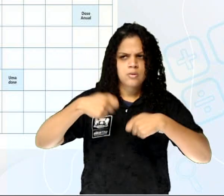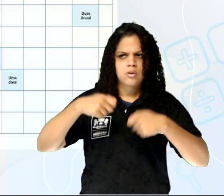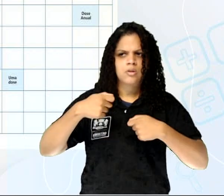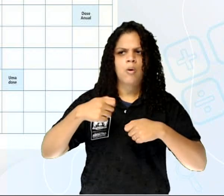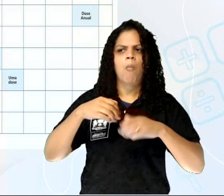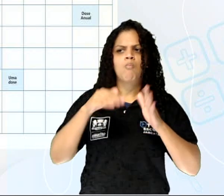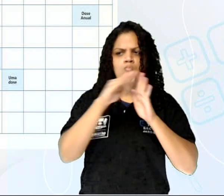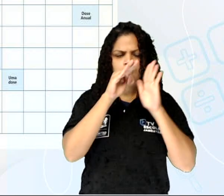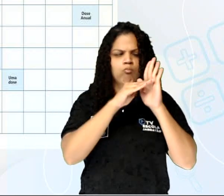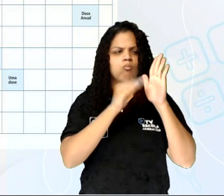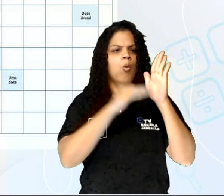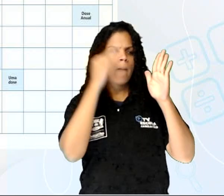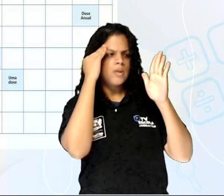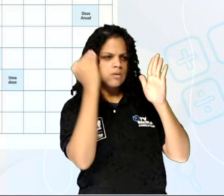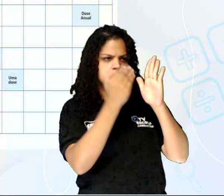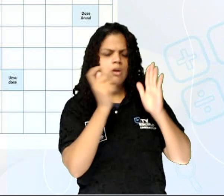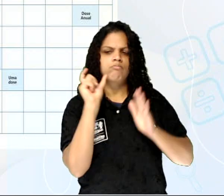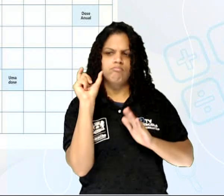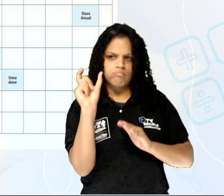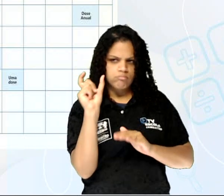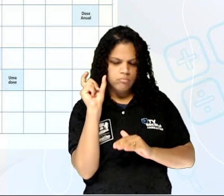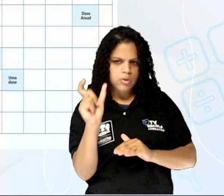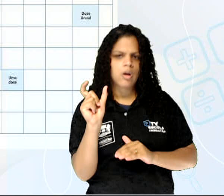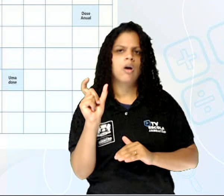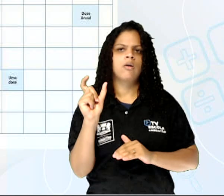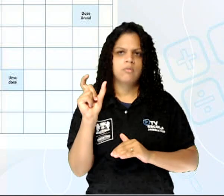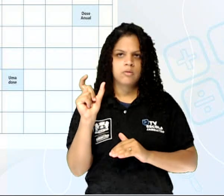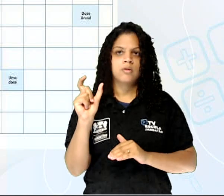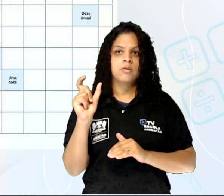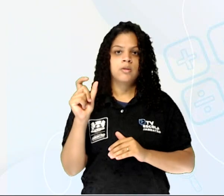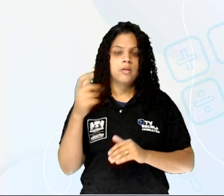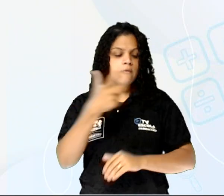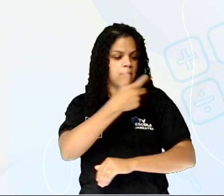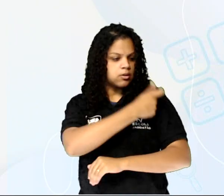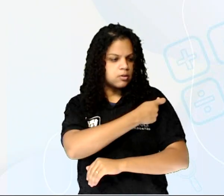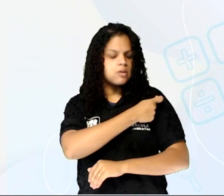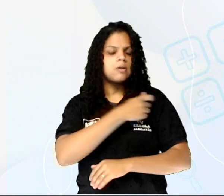calendário de vacinação para garantir uma saúde melhor para elas.